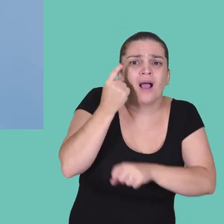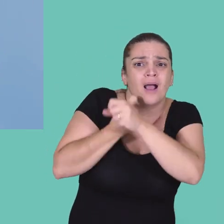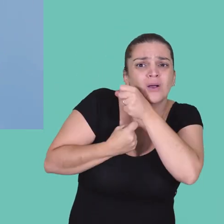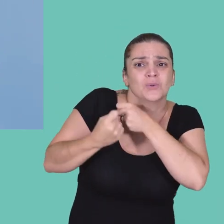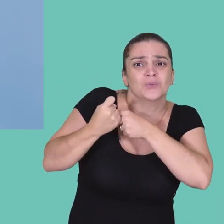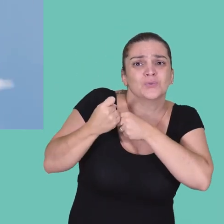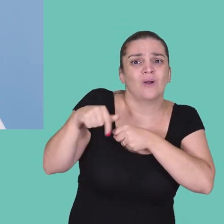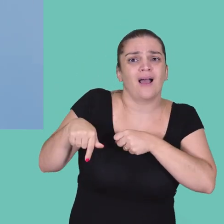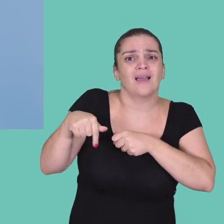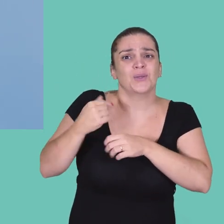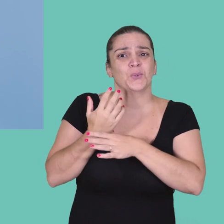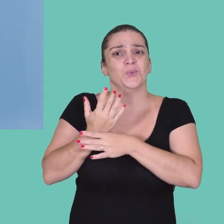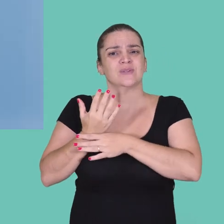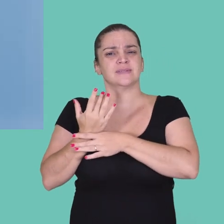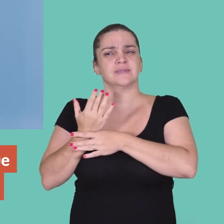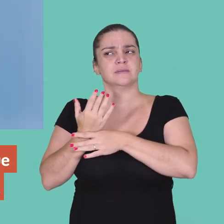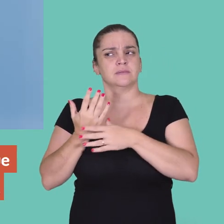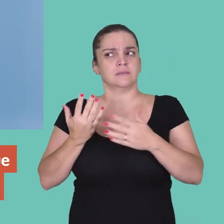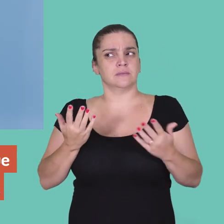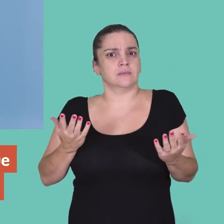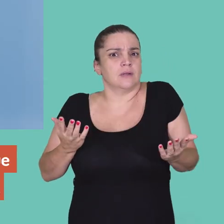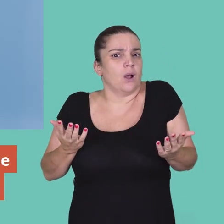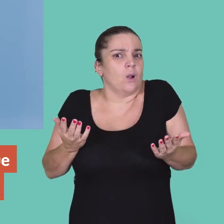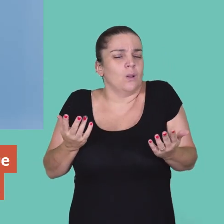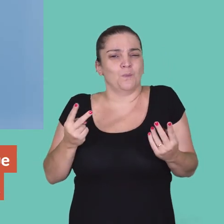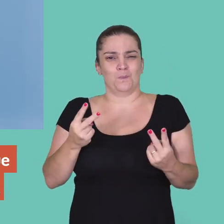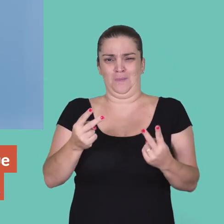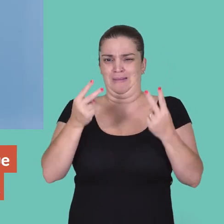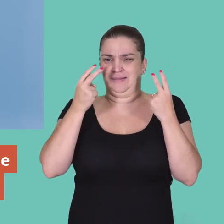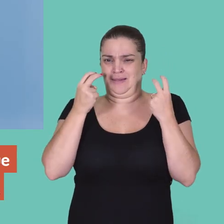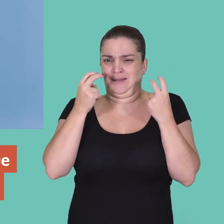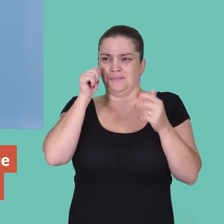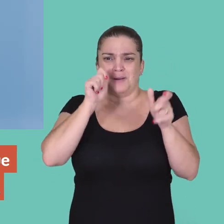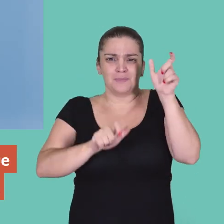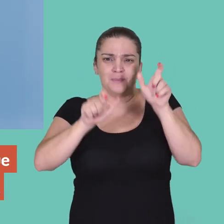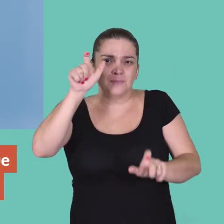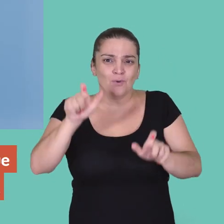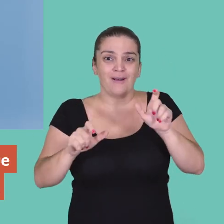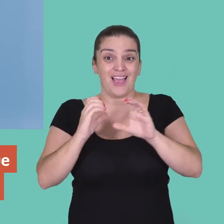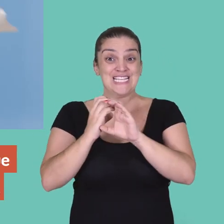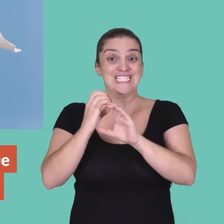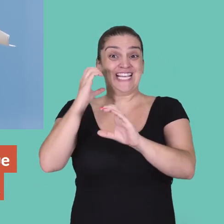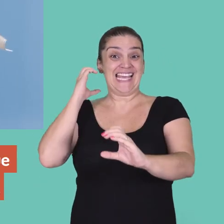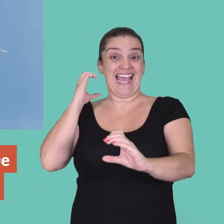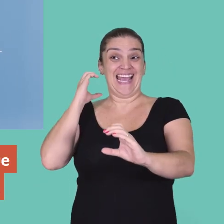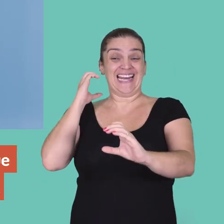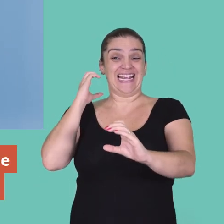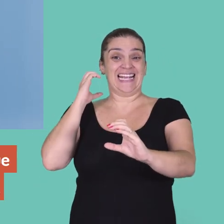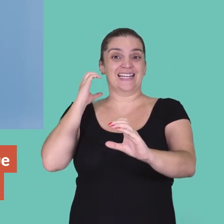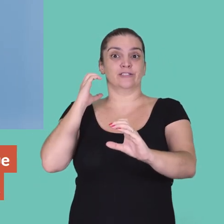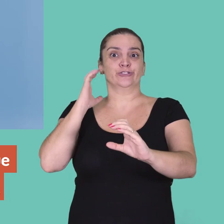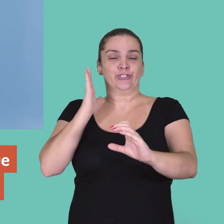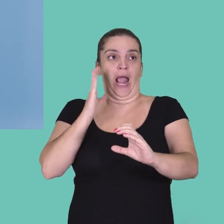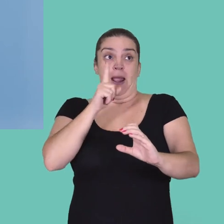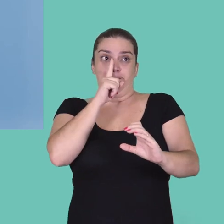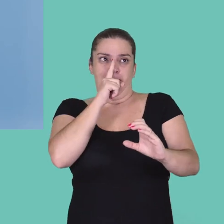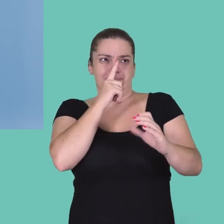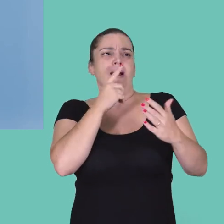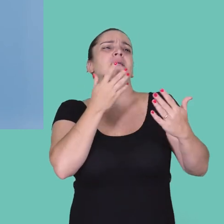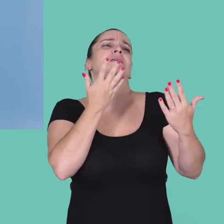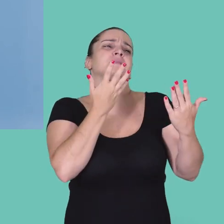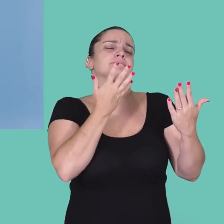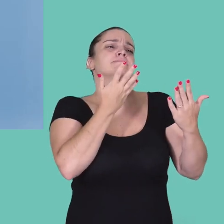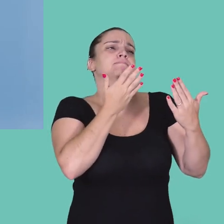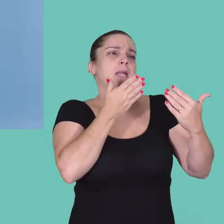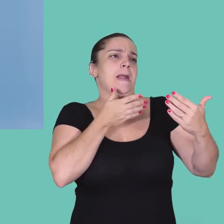aqui na URGS. Então, a gente percebe que as mulheres que já entraram na engenharia, por exemplo, já abastaram a